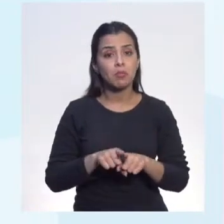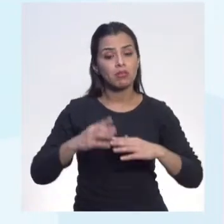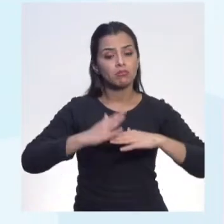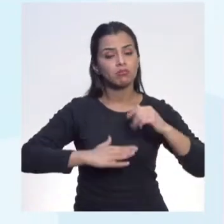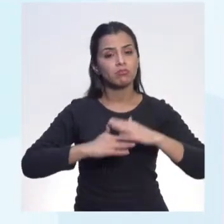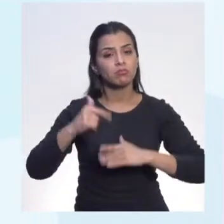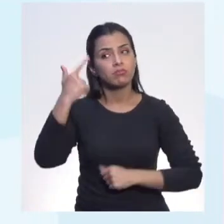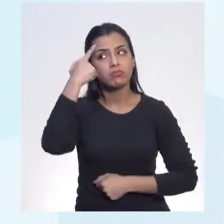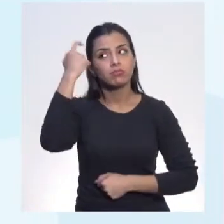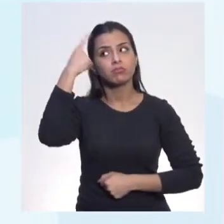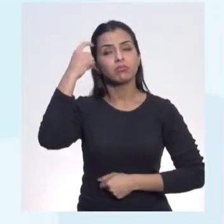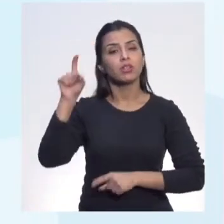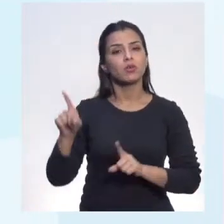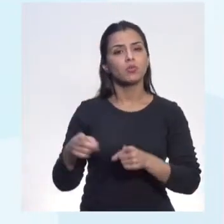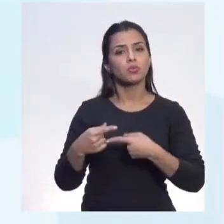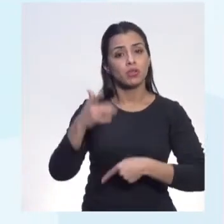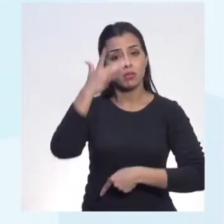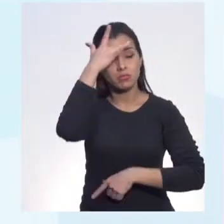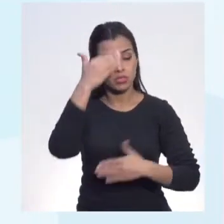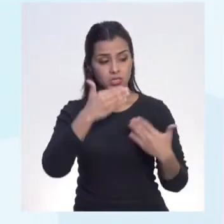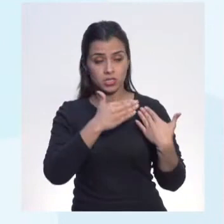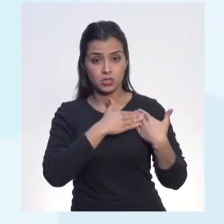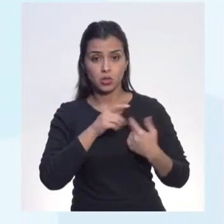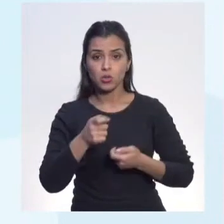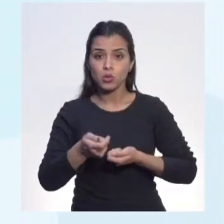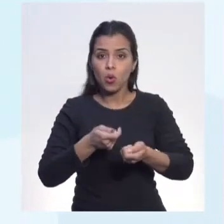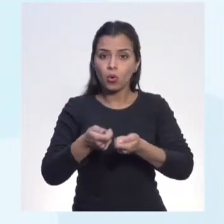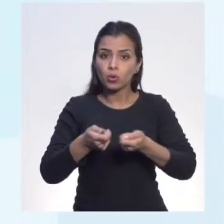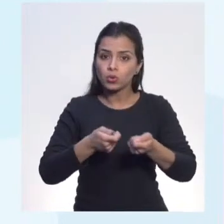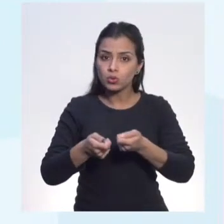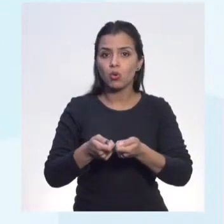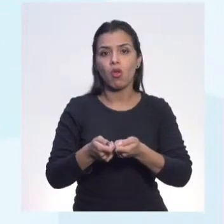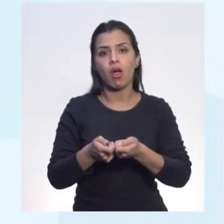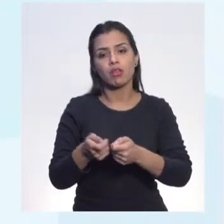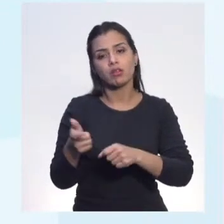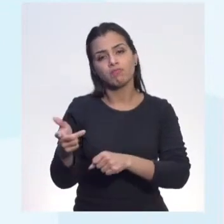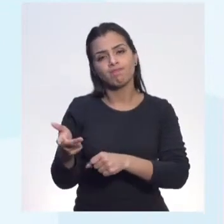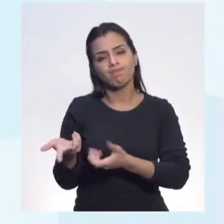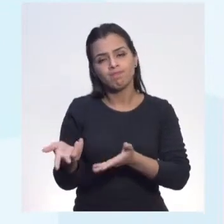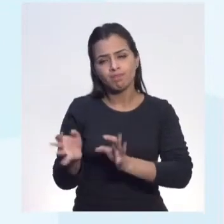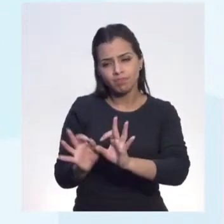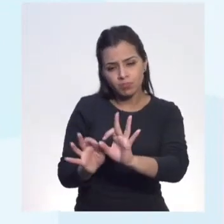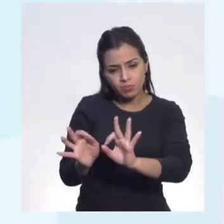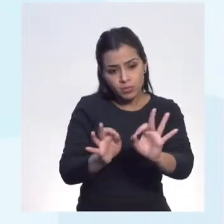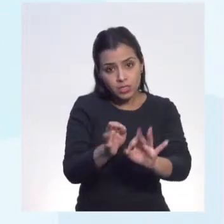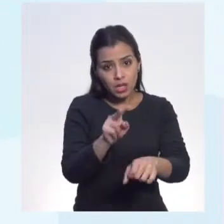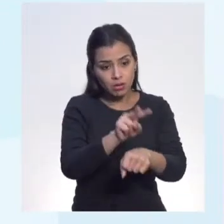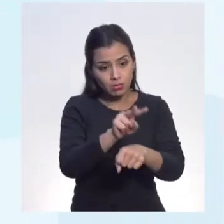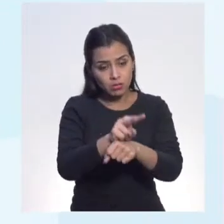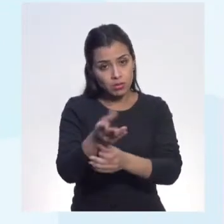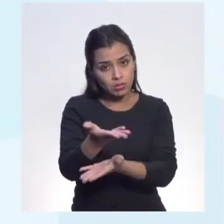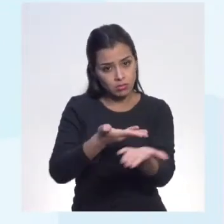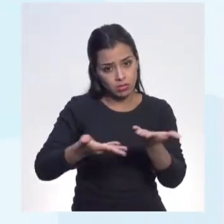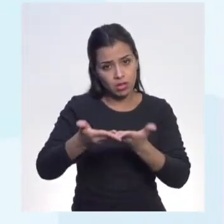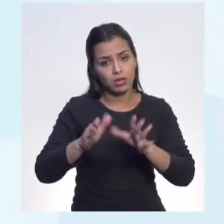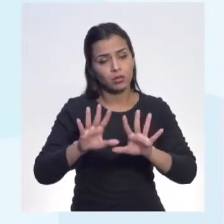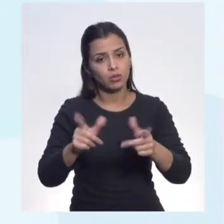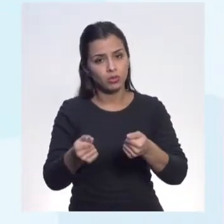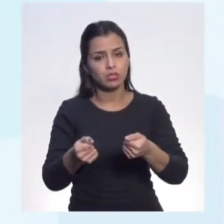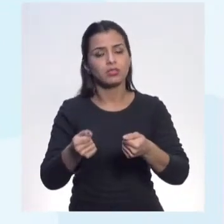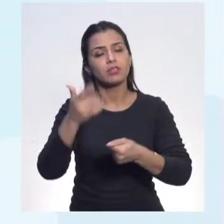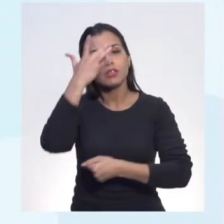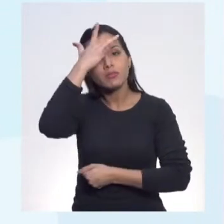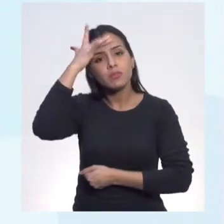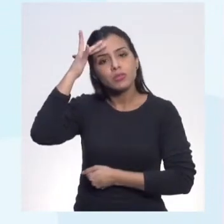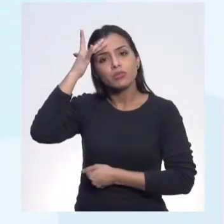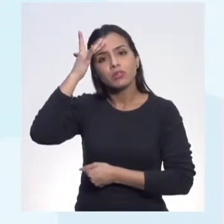musicais, que são profissionais responsáveis por controlar a sessão de gravação, guiar os músicos e cantores e participar de todo o processo de produção